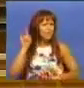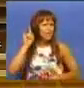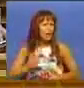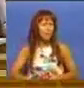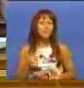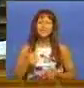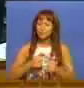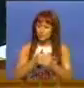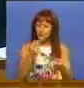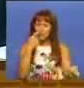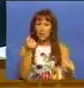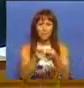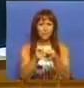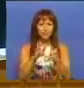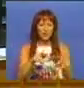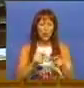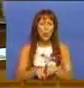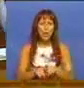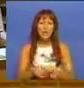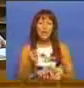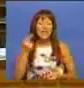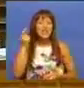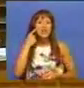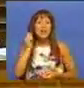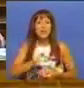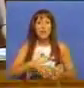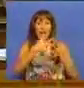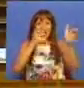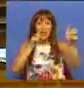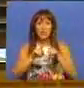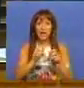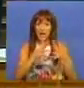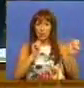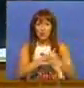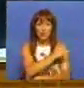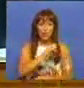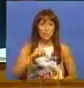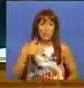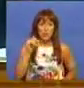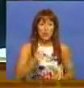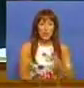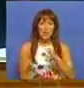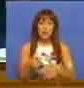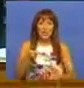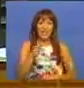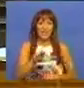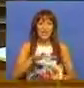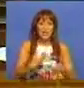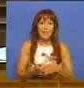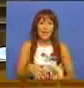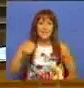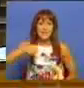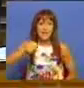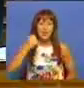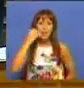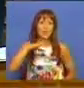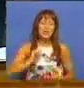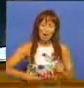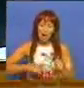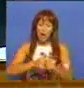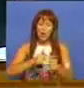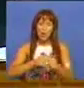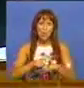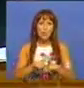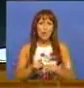Nós acompanhamos de perto a experiência irlandesa. Na Irlanda, em 2001, criou-se uma taxa sobre os sacos de plástico, acompanhada